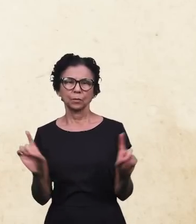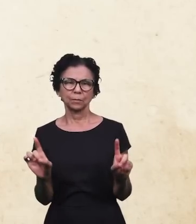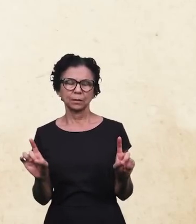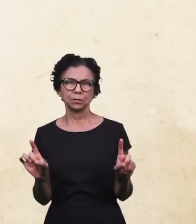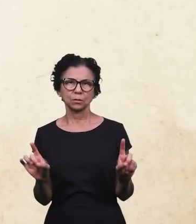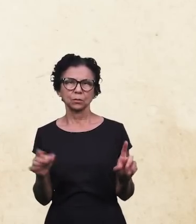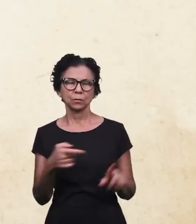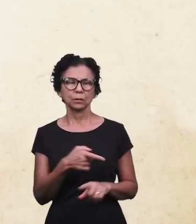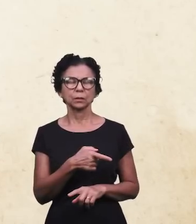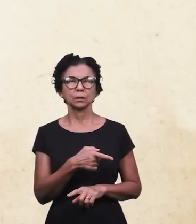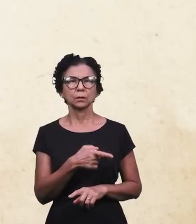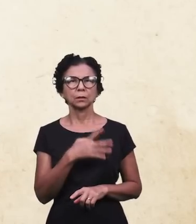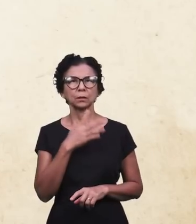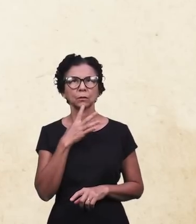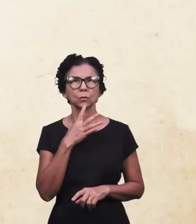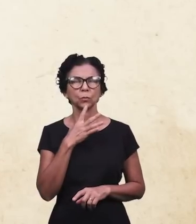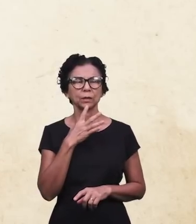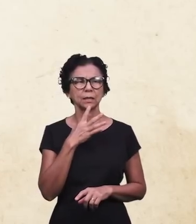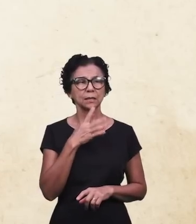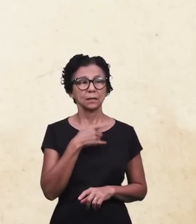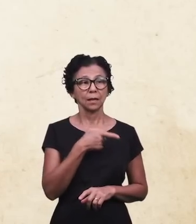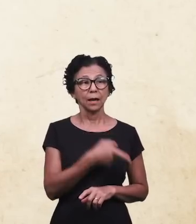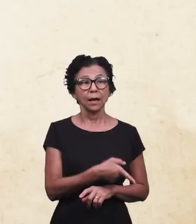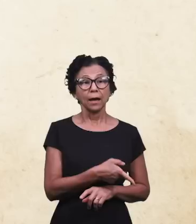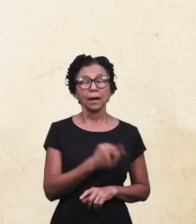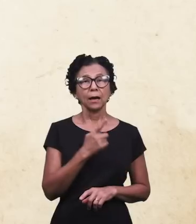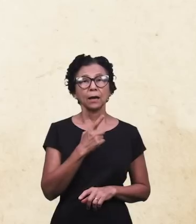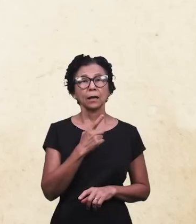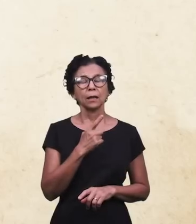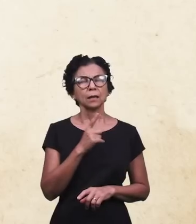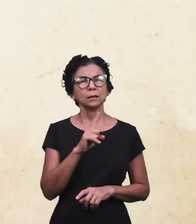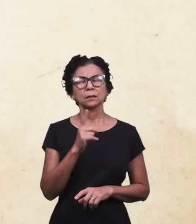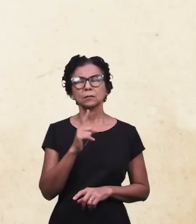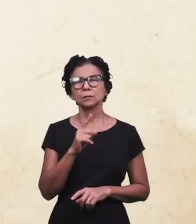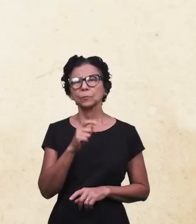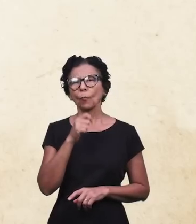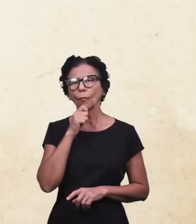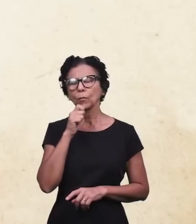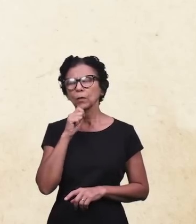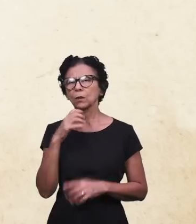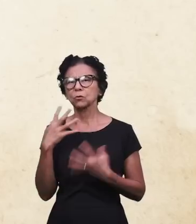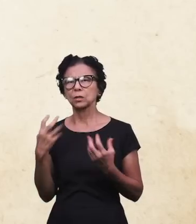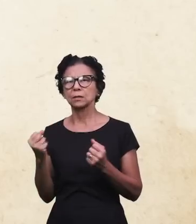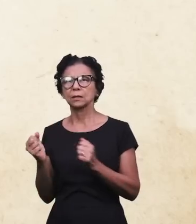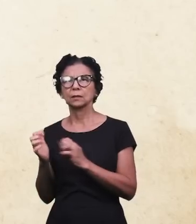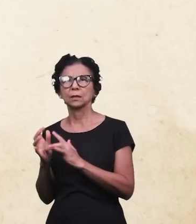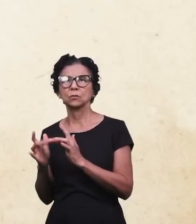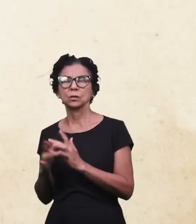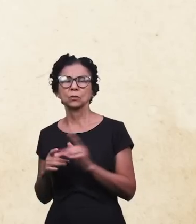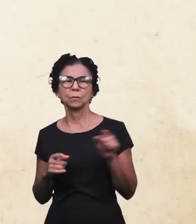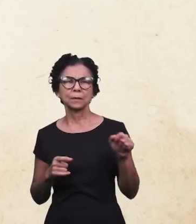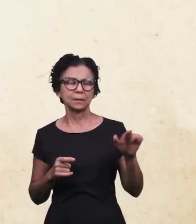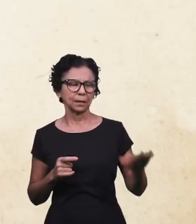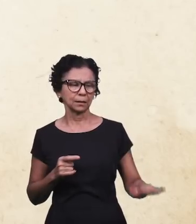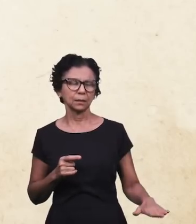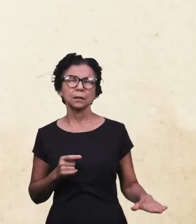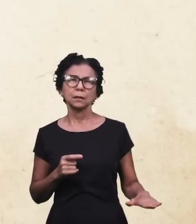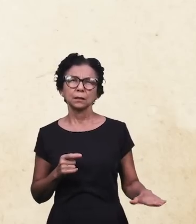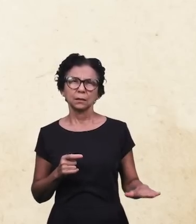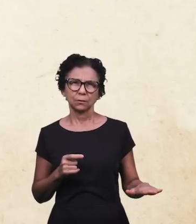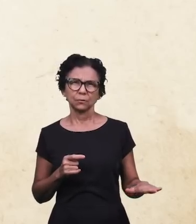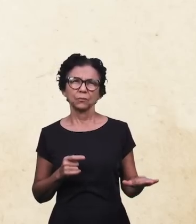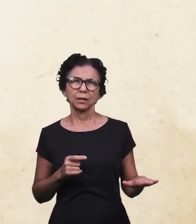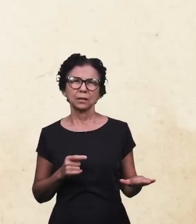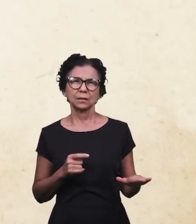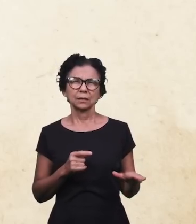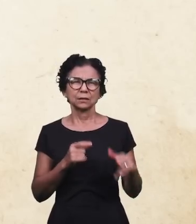conhecia o Senhor, ela tinha uma mágoa muito forte do pai dela, né, devido a traumas da infância que ela sofreu com o pai,